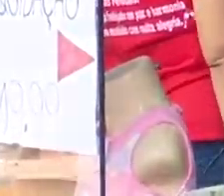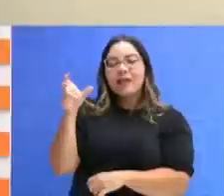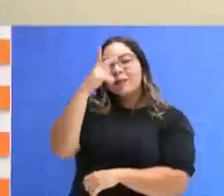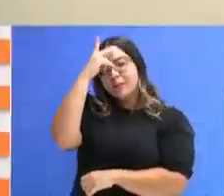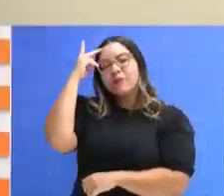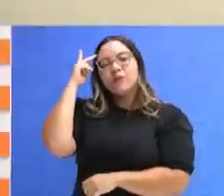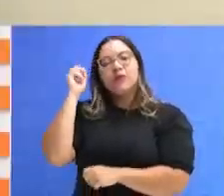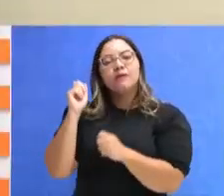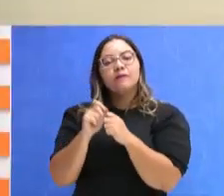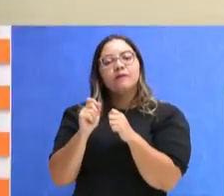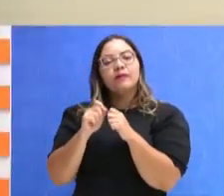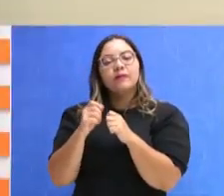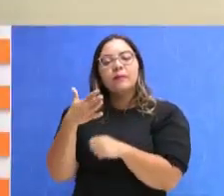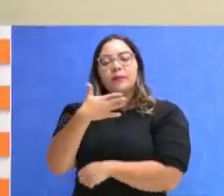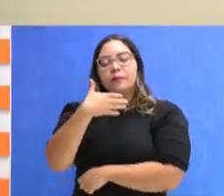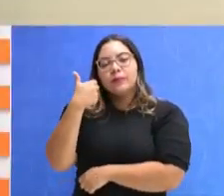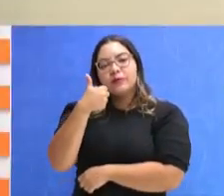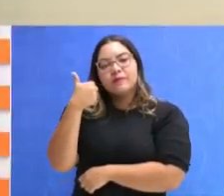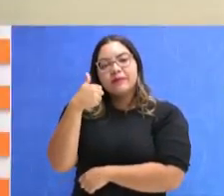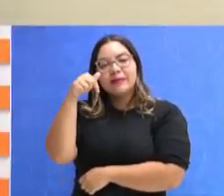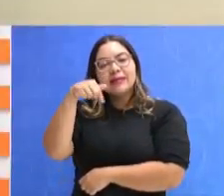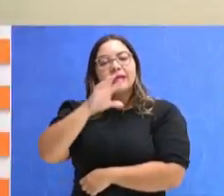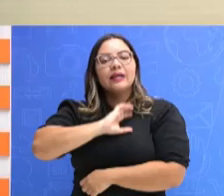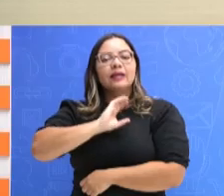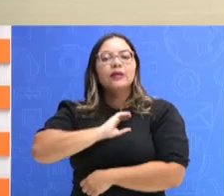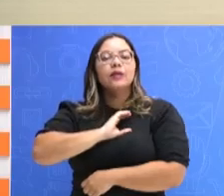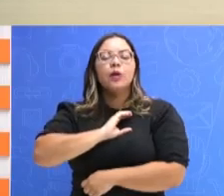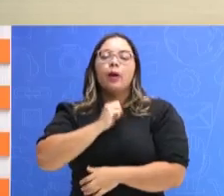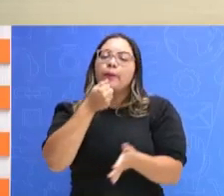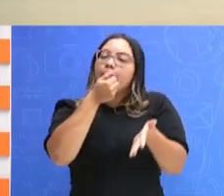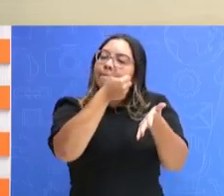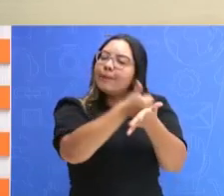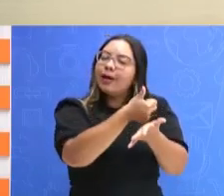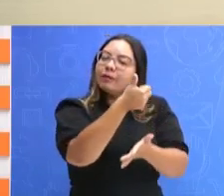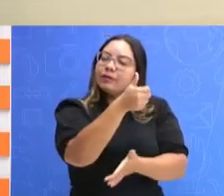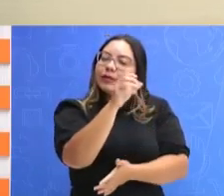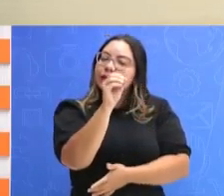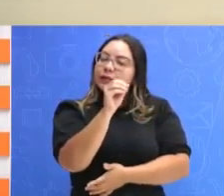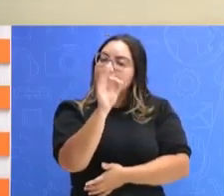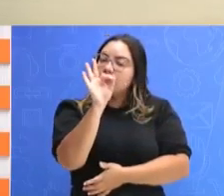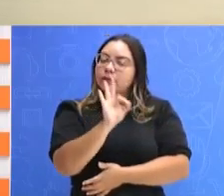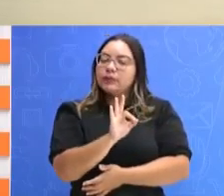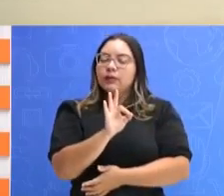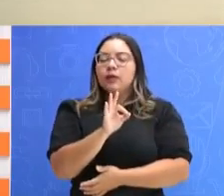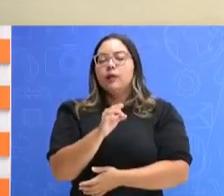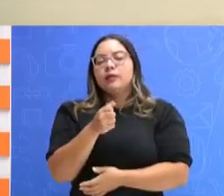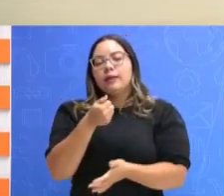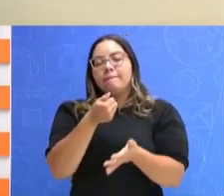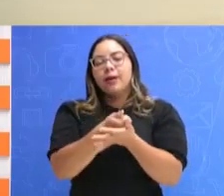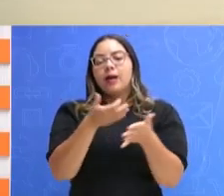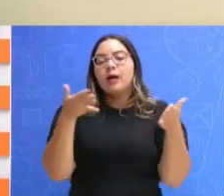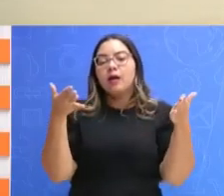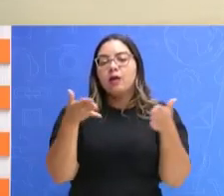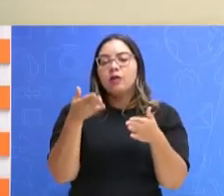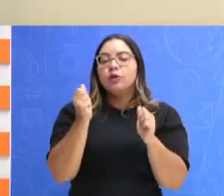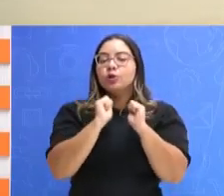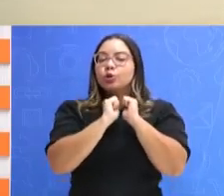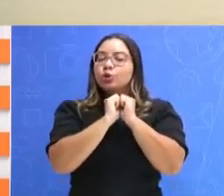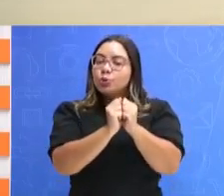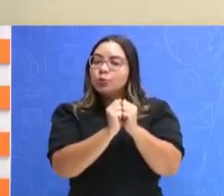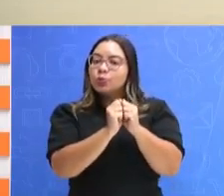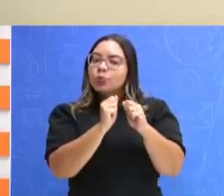INSS pela primeira vez na história de Caxias o 13º vai tá sendo pago agora junto com o salário do mês